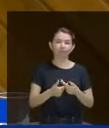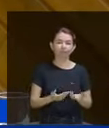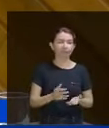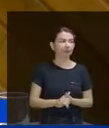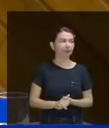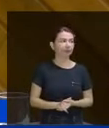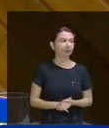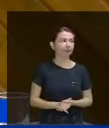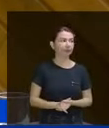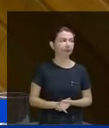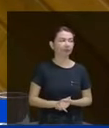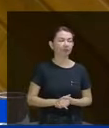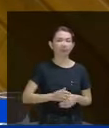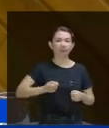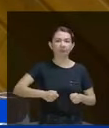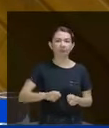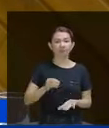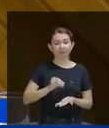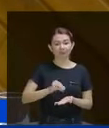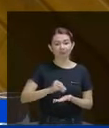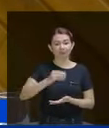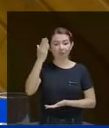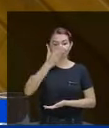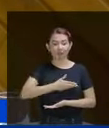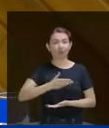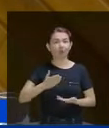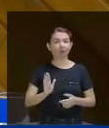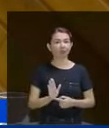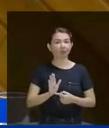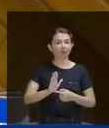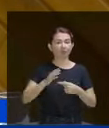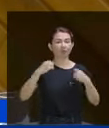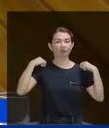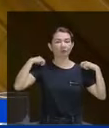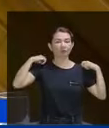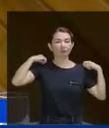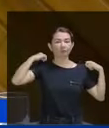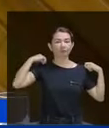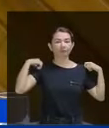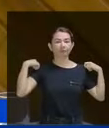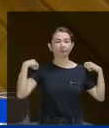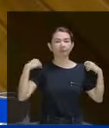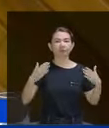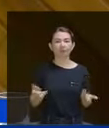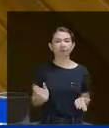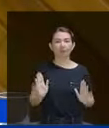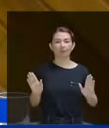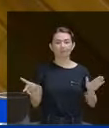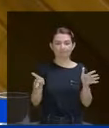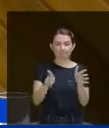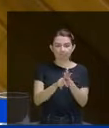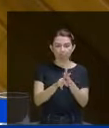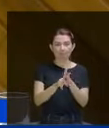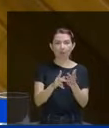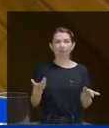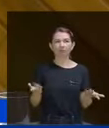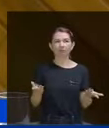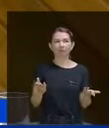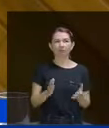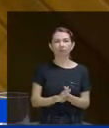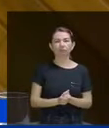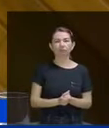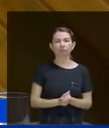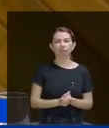a necessidade da existência de provas robustas que demonstrem um comportamento voltado exclusivamente para burlar a